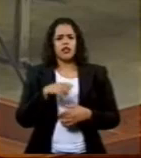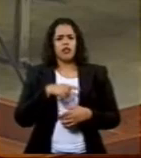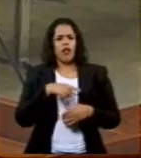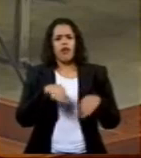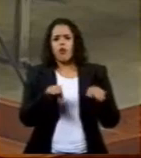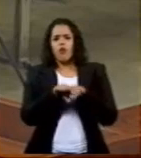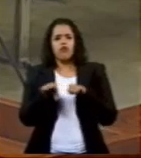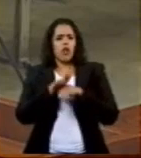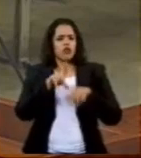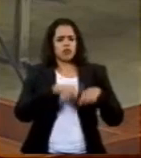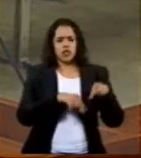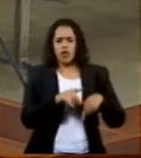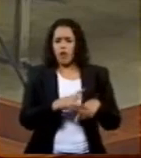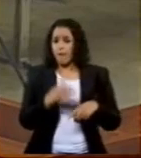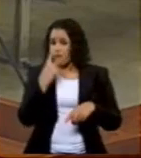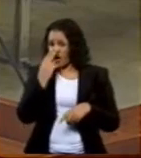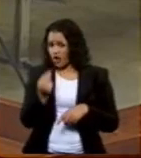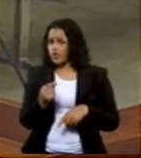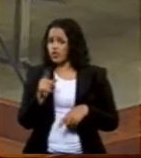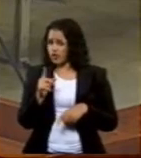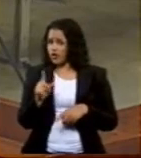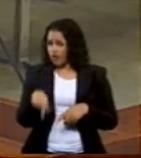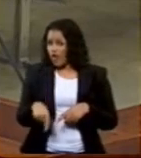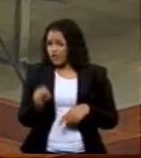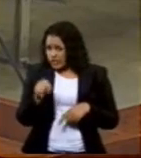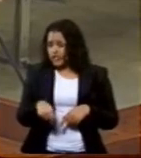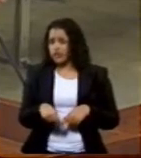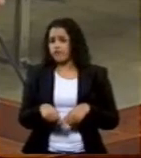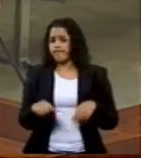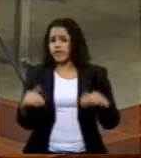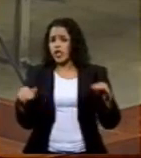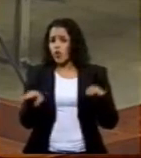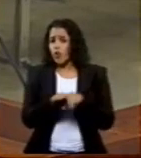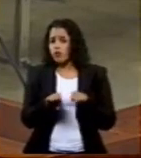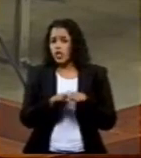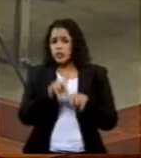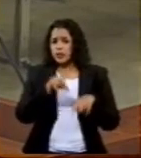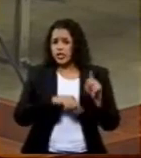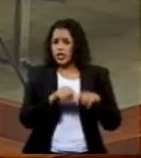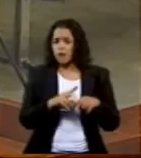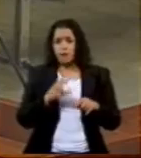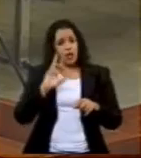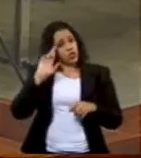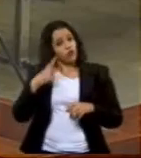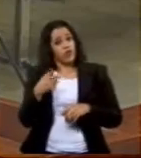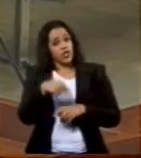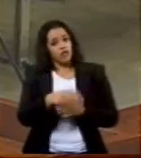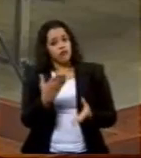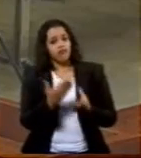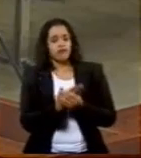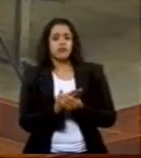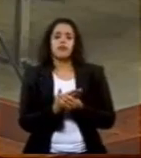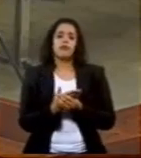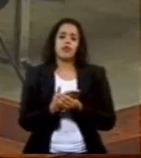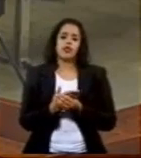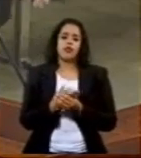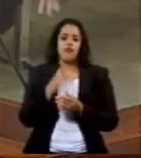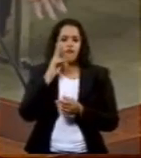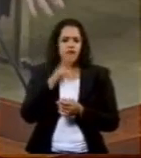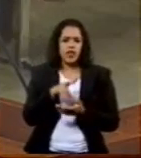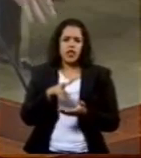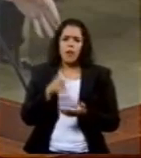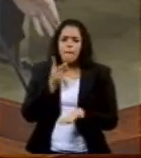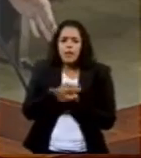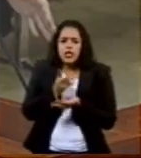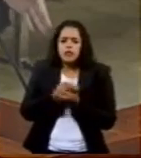igualdade material, nos parece que é a igualdade material a forma de resolução desse processo, considerando a exposição ao mesmo